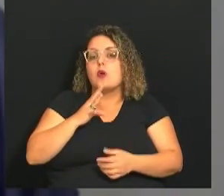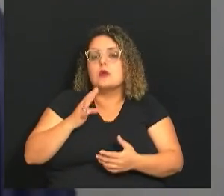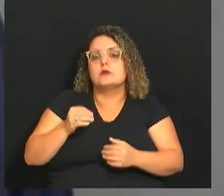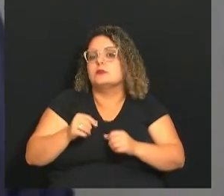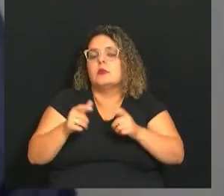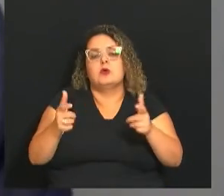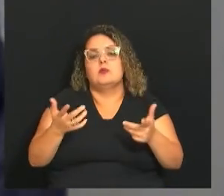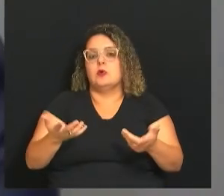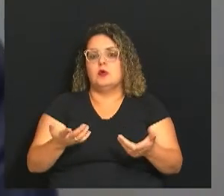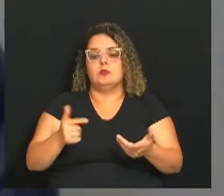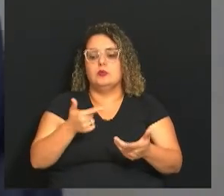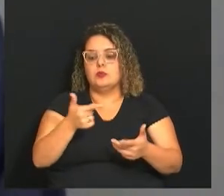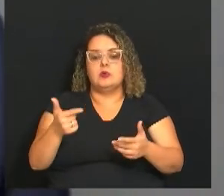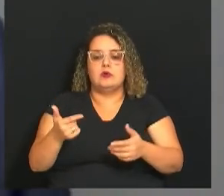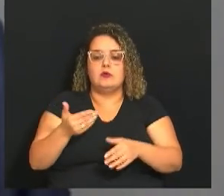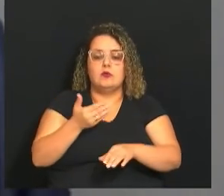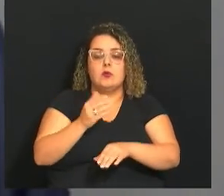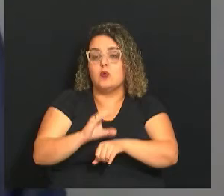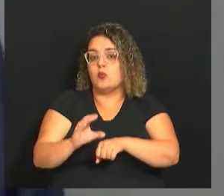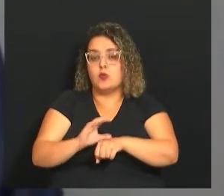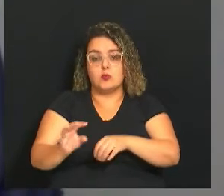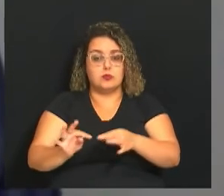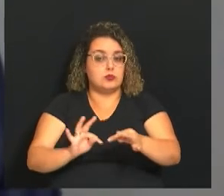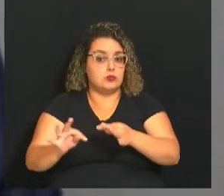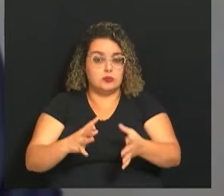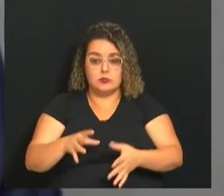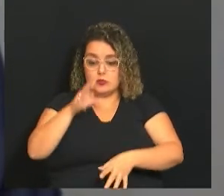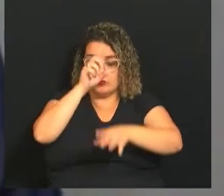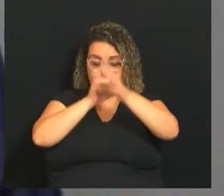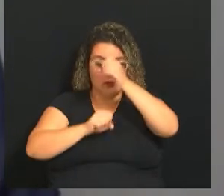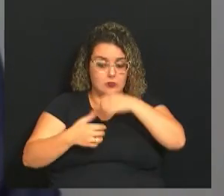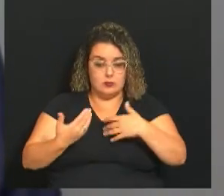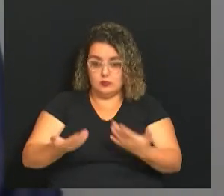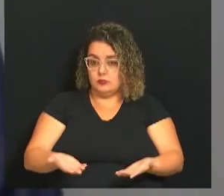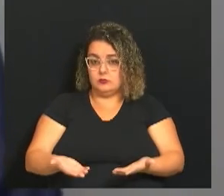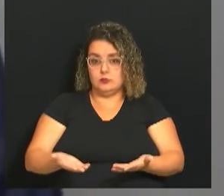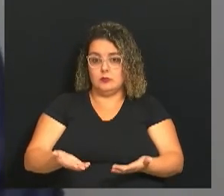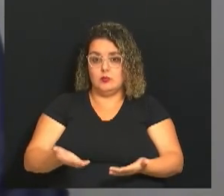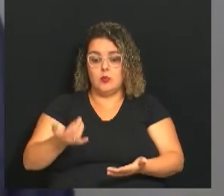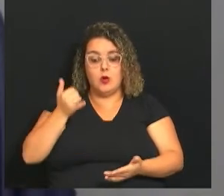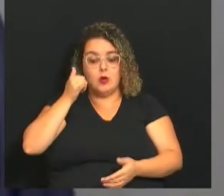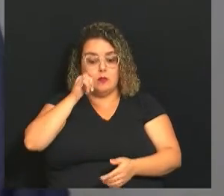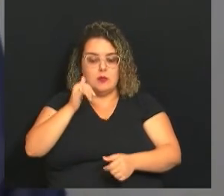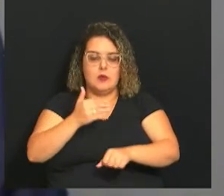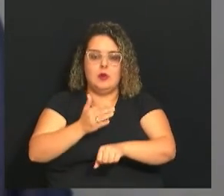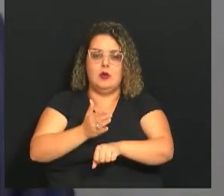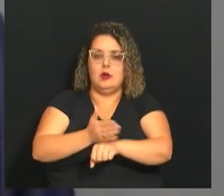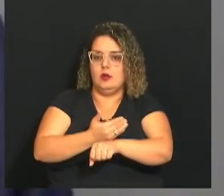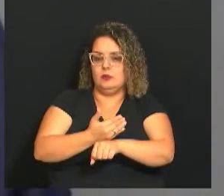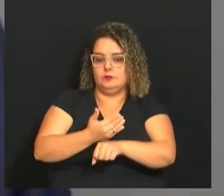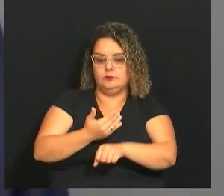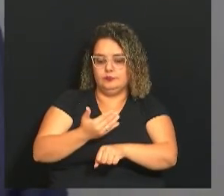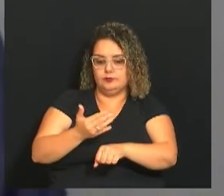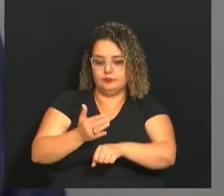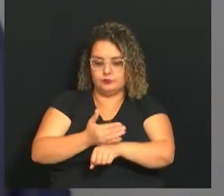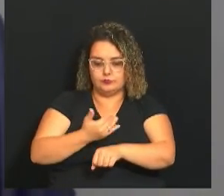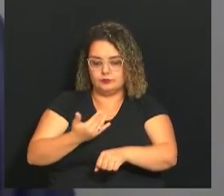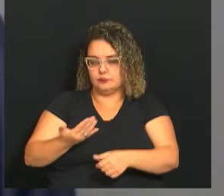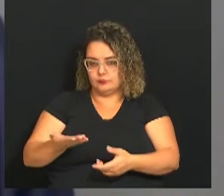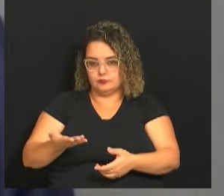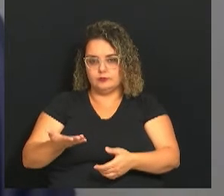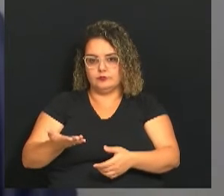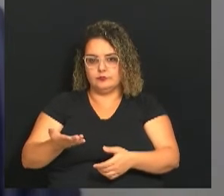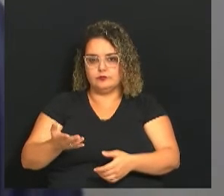para aprender a lidar com o que está fazendo, ou prevenção de acidentes, e tem essa questão cultural da bebida,